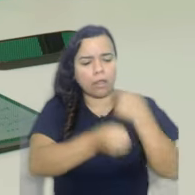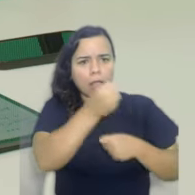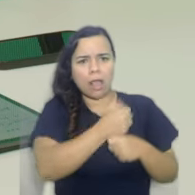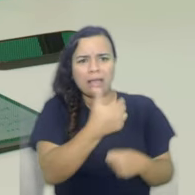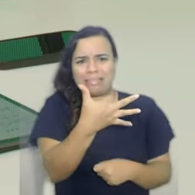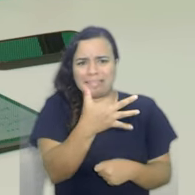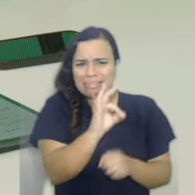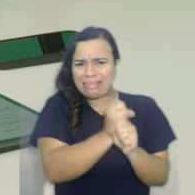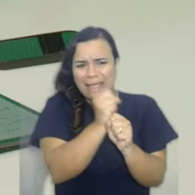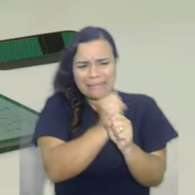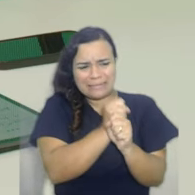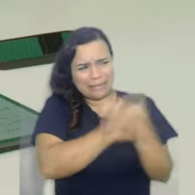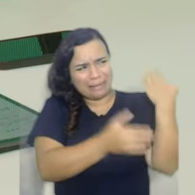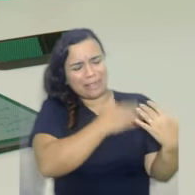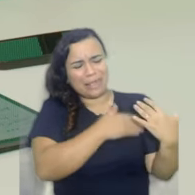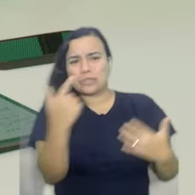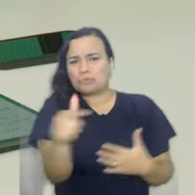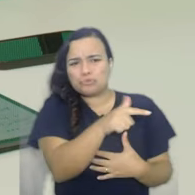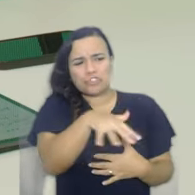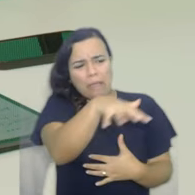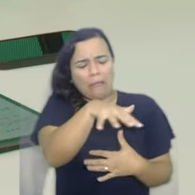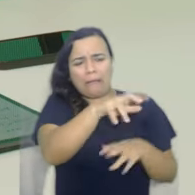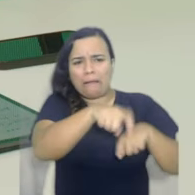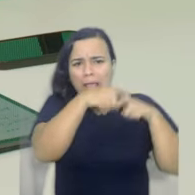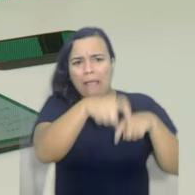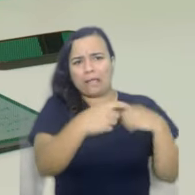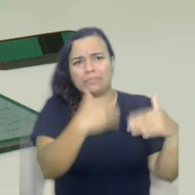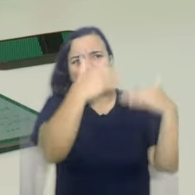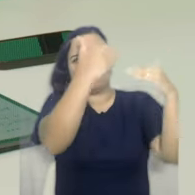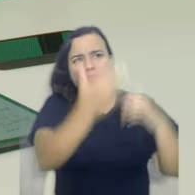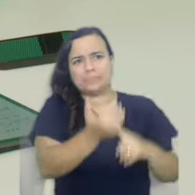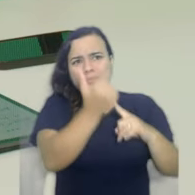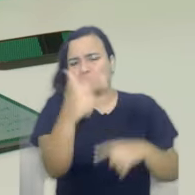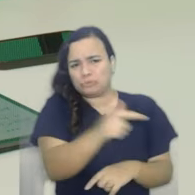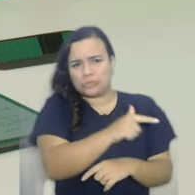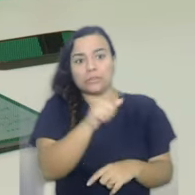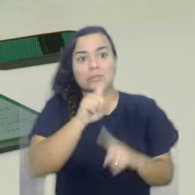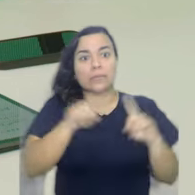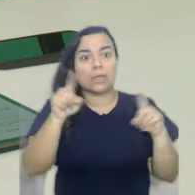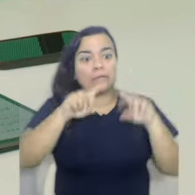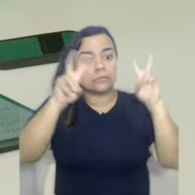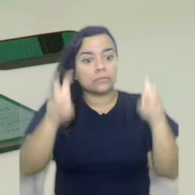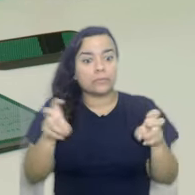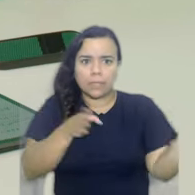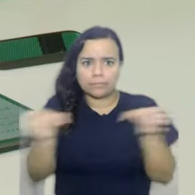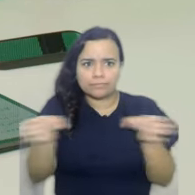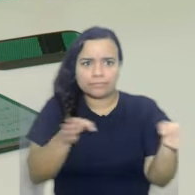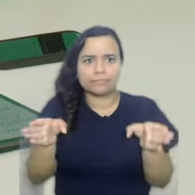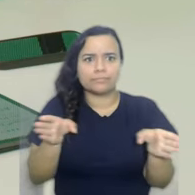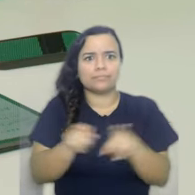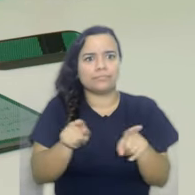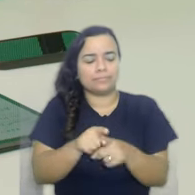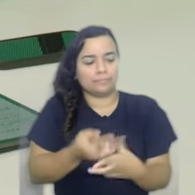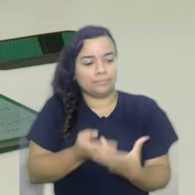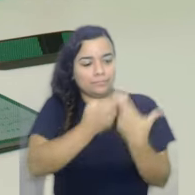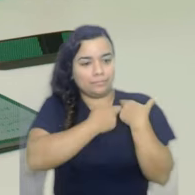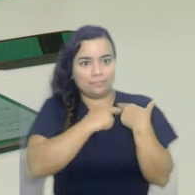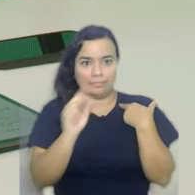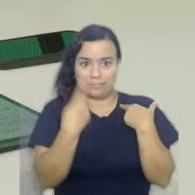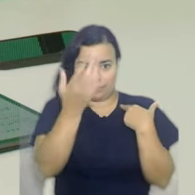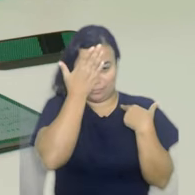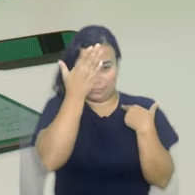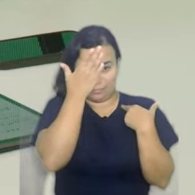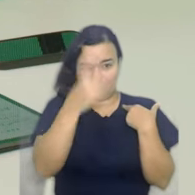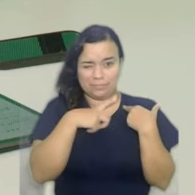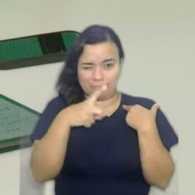existia Drone no Agro Enfim então essa acessibilidade sempre foi uma missão pra gente e o pequeno e o médio cada vez